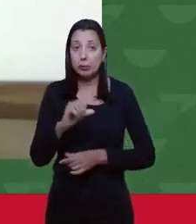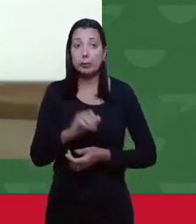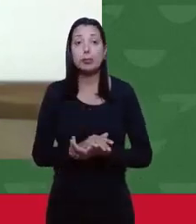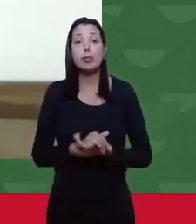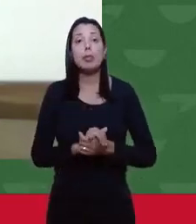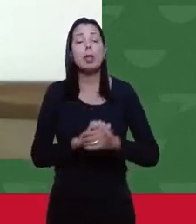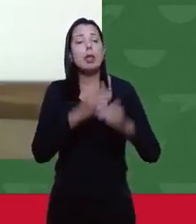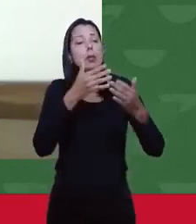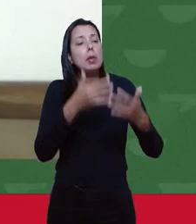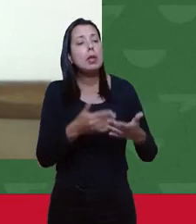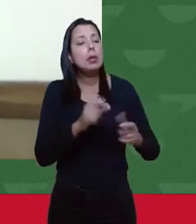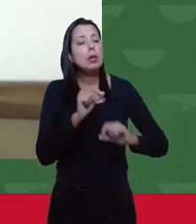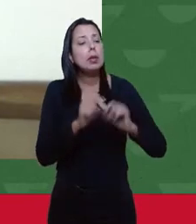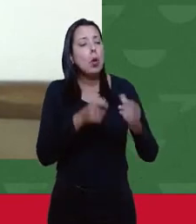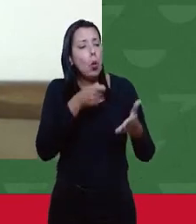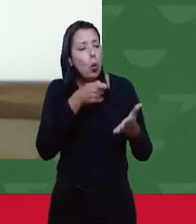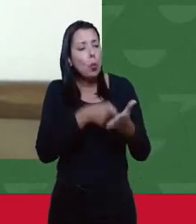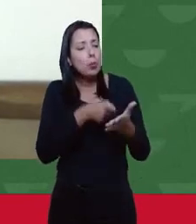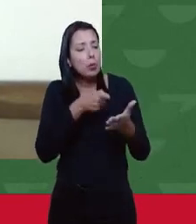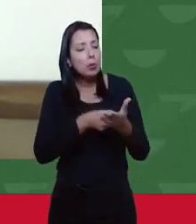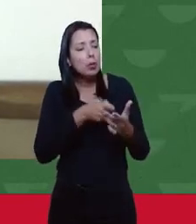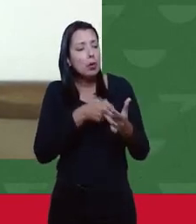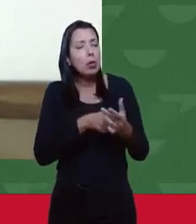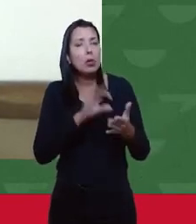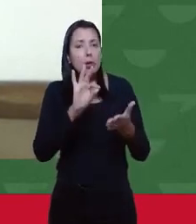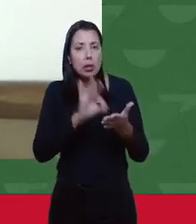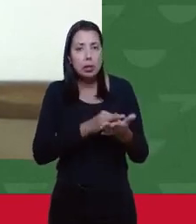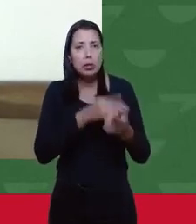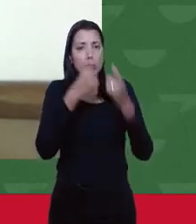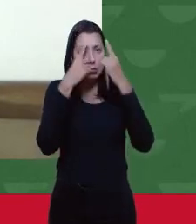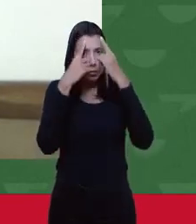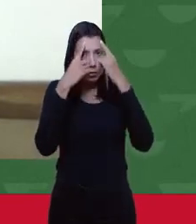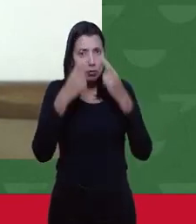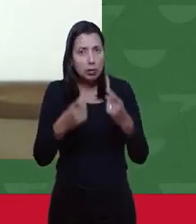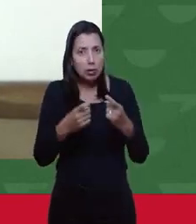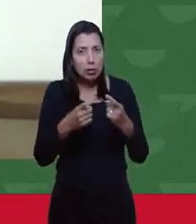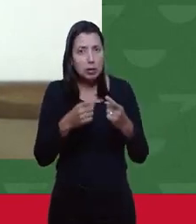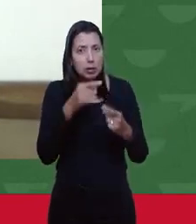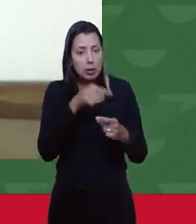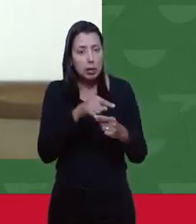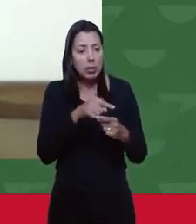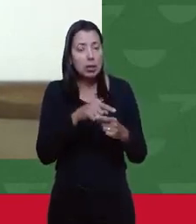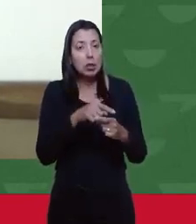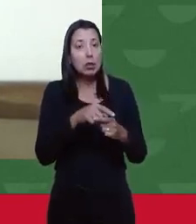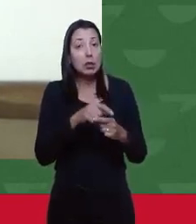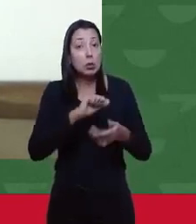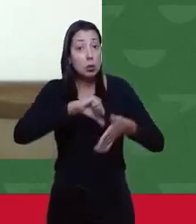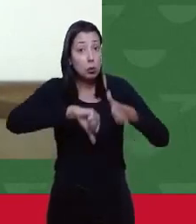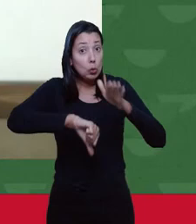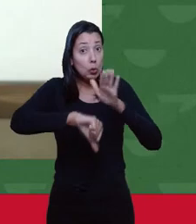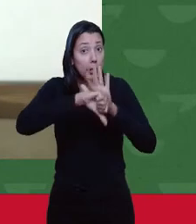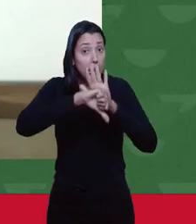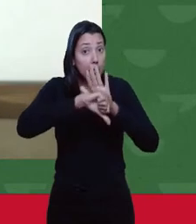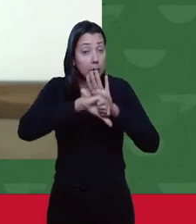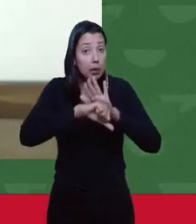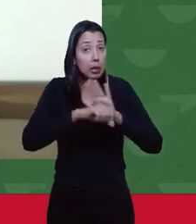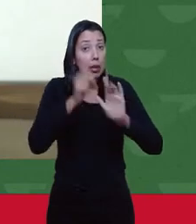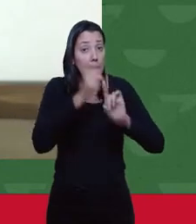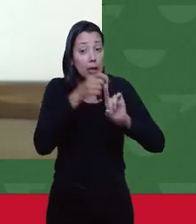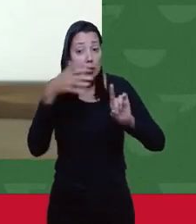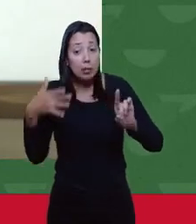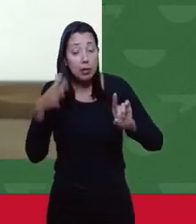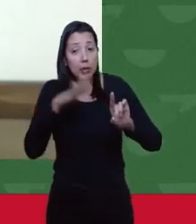que dispõe sobre a obrigatoriedade do registro da violência, no caso dos crimes LGBTfóbicos,